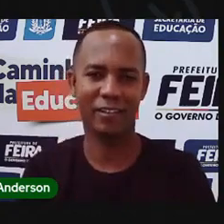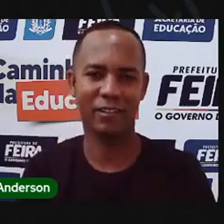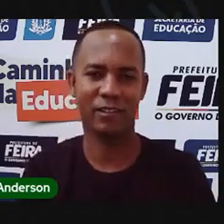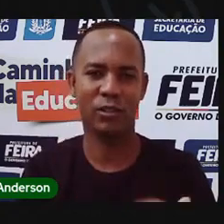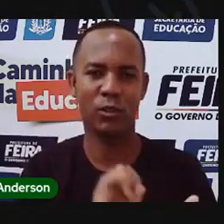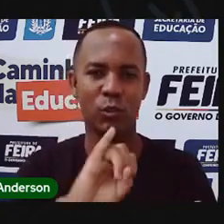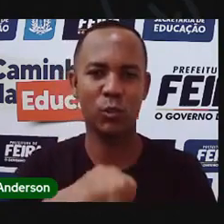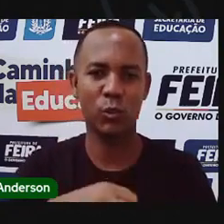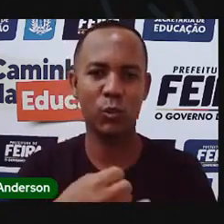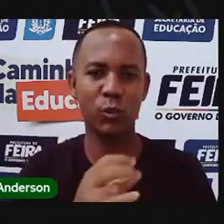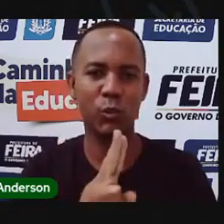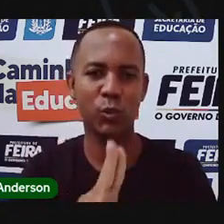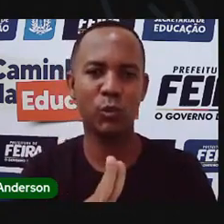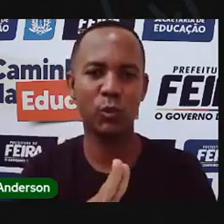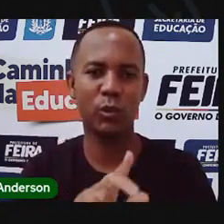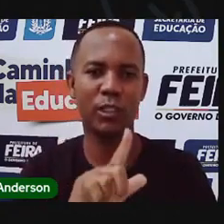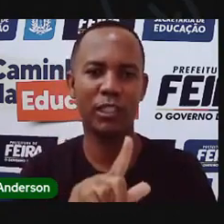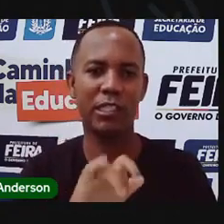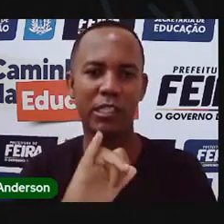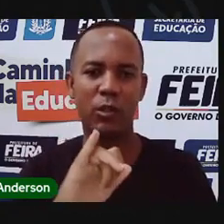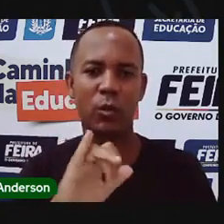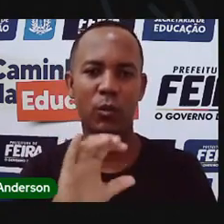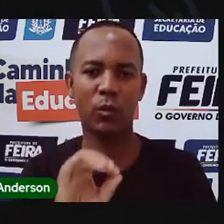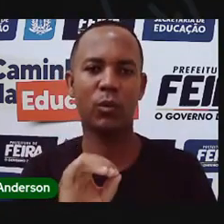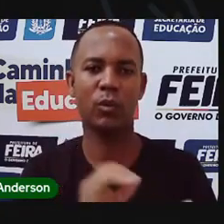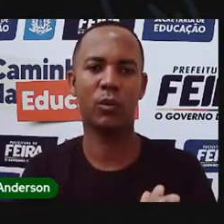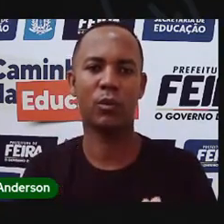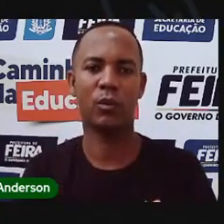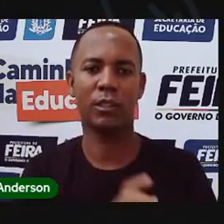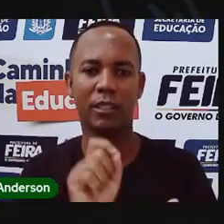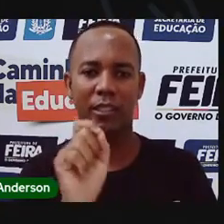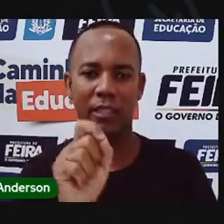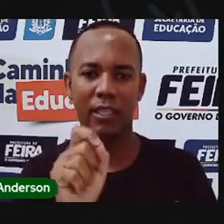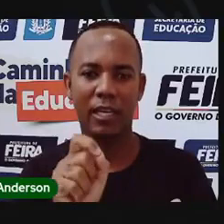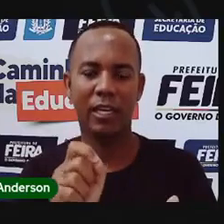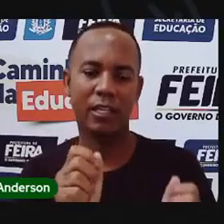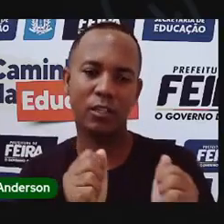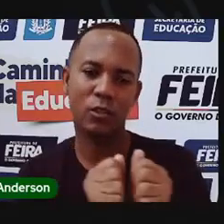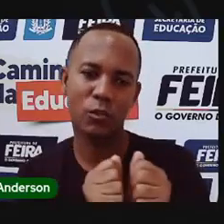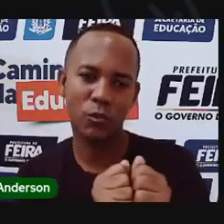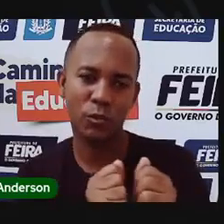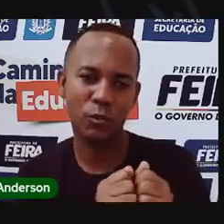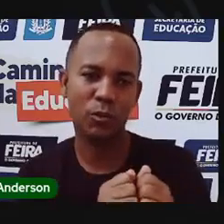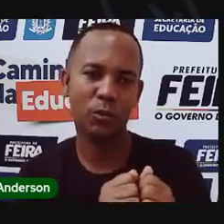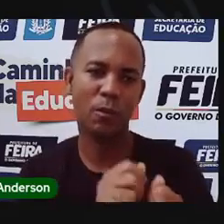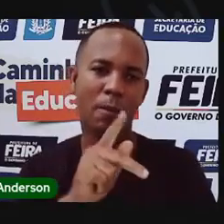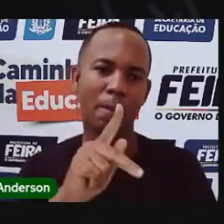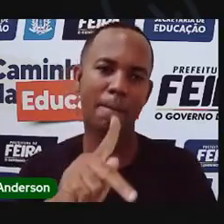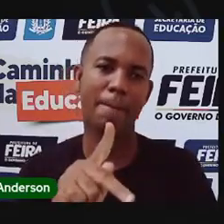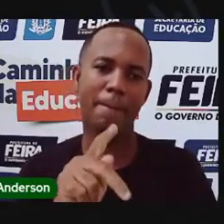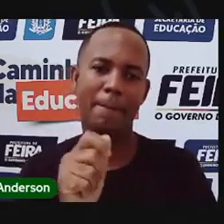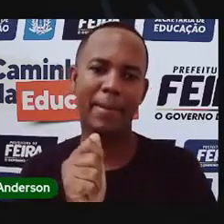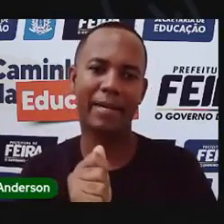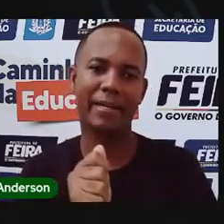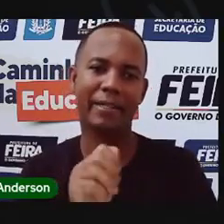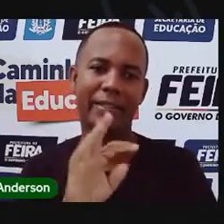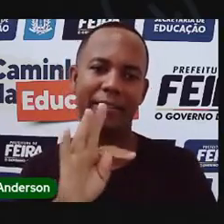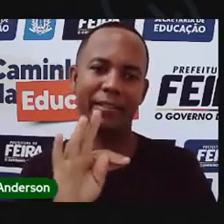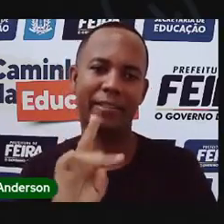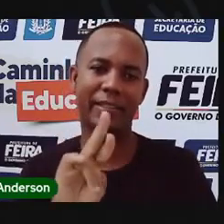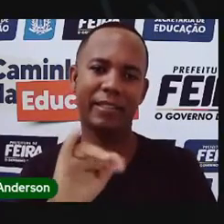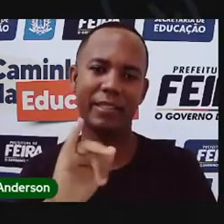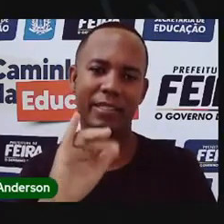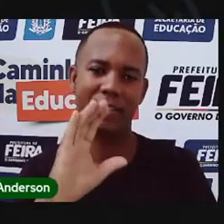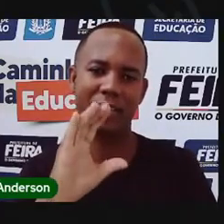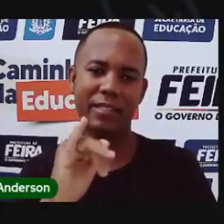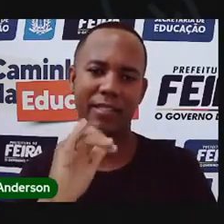Alves da Silva. E quem? Patrícia Oliveira. Olha só, temos dois